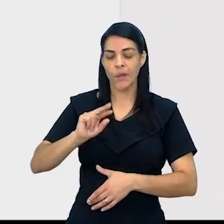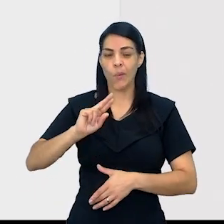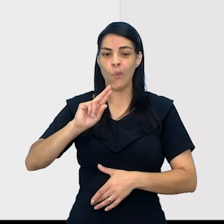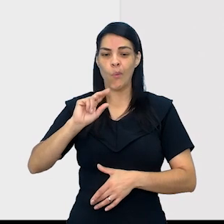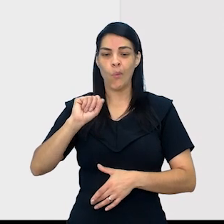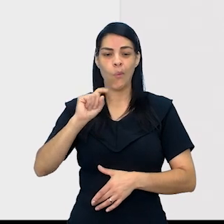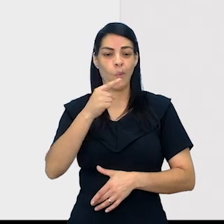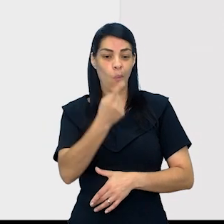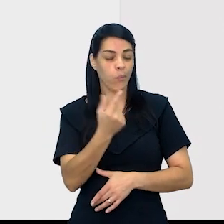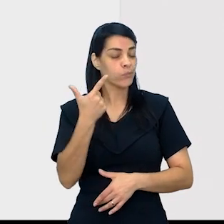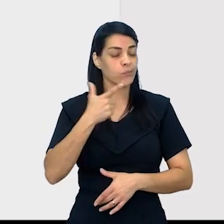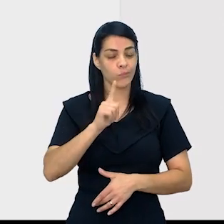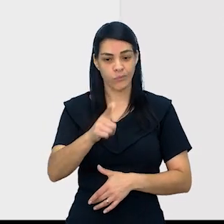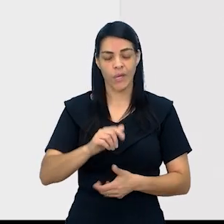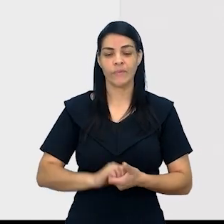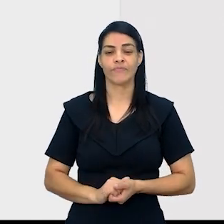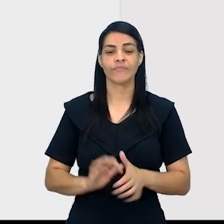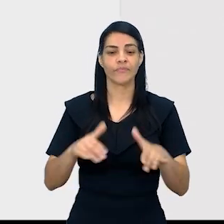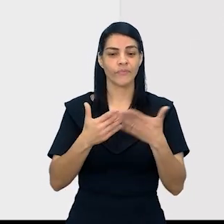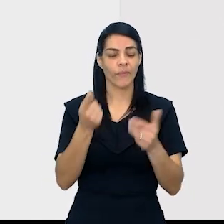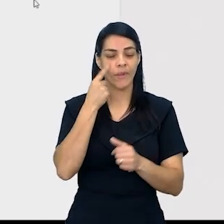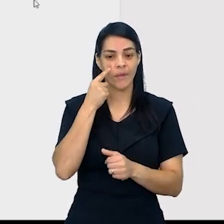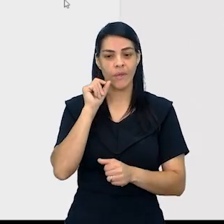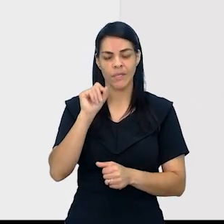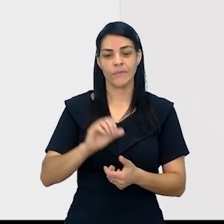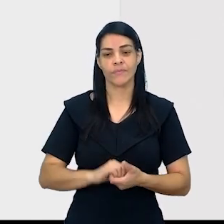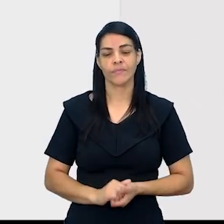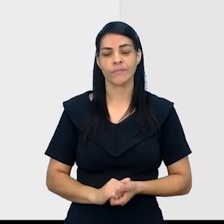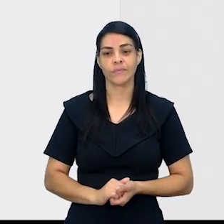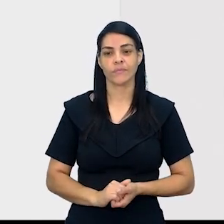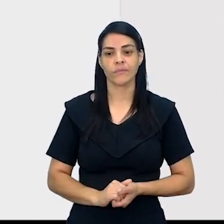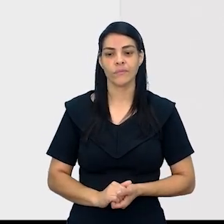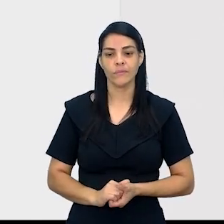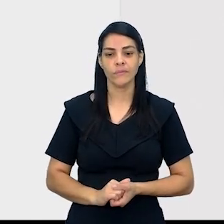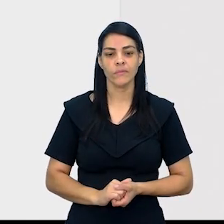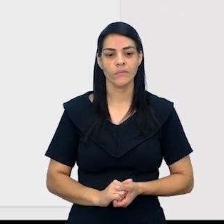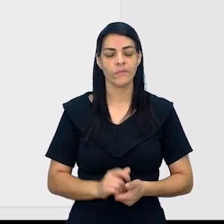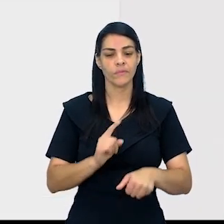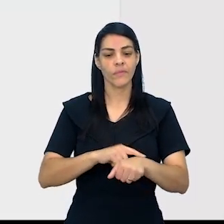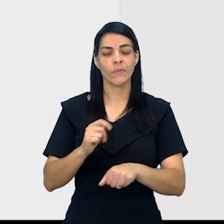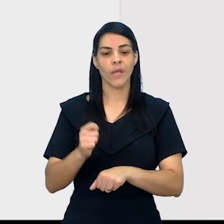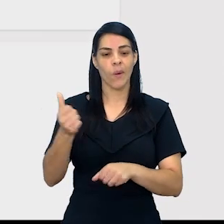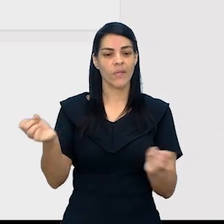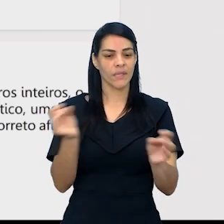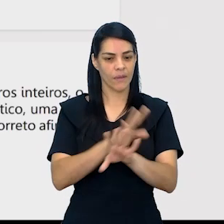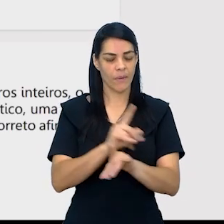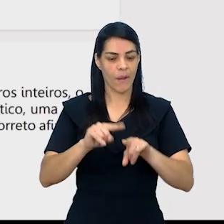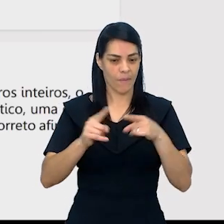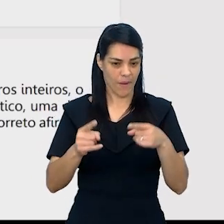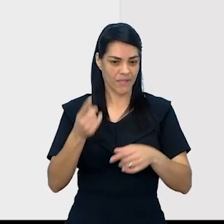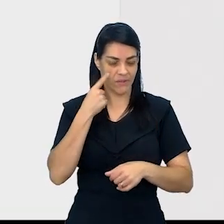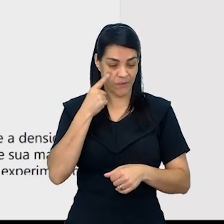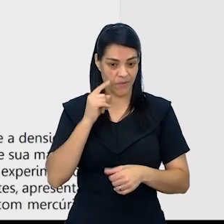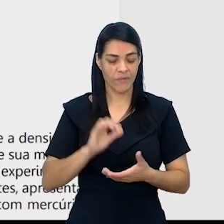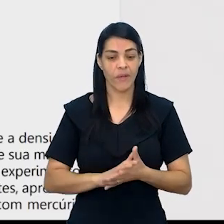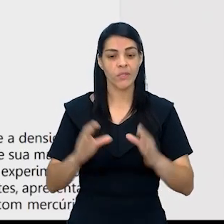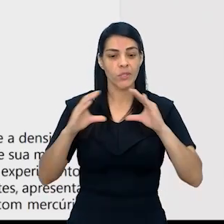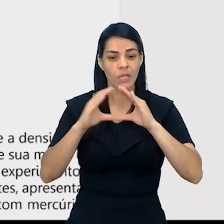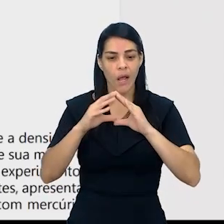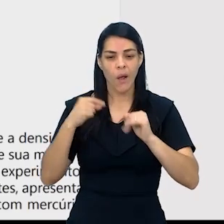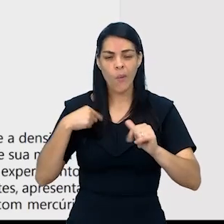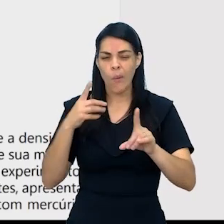Então tá aí e aí a gente vai vendo eu vou pegar uma do ensino médio porque nosso tempo já tá acabando mas deixa eu só ver se eu acho as de triângulo